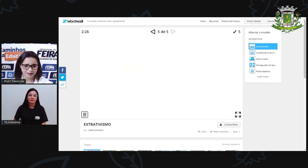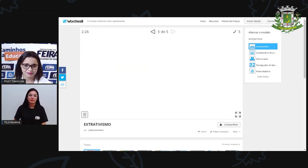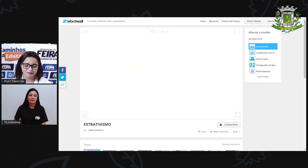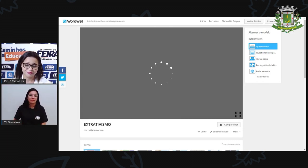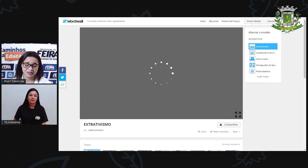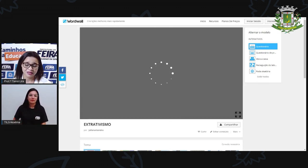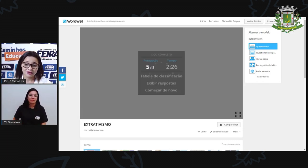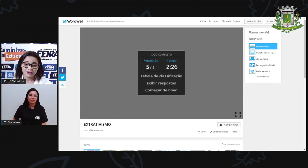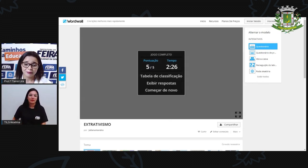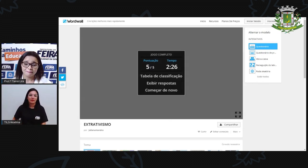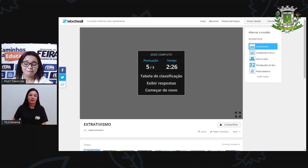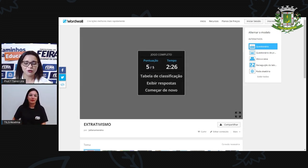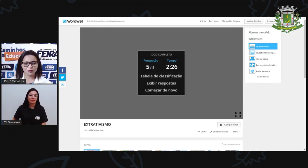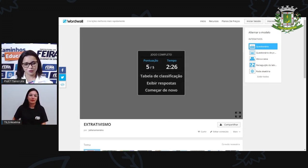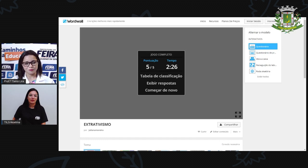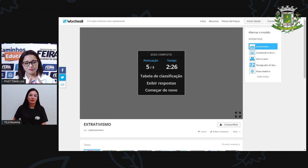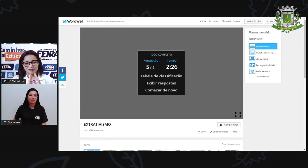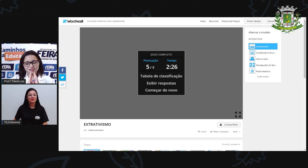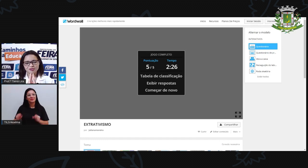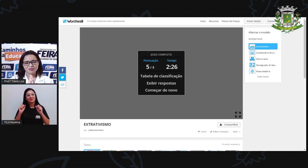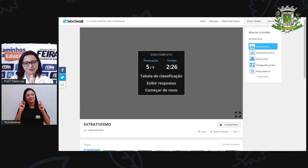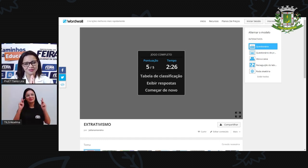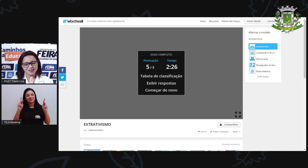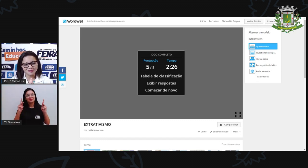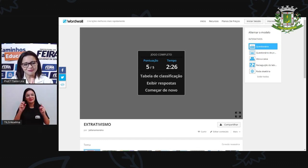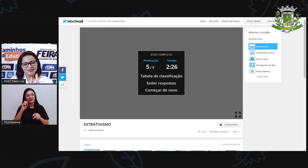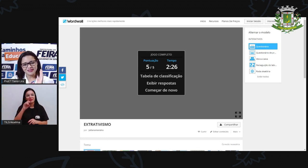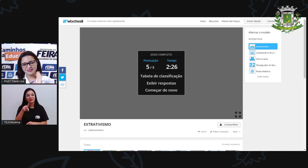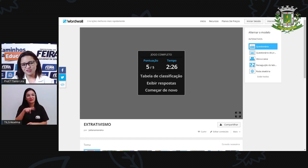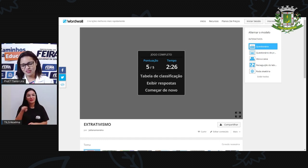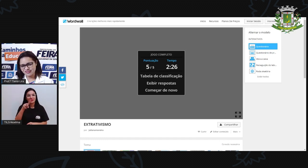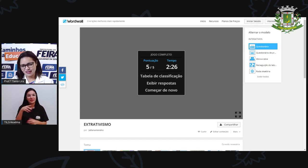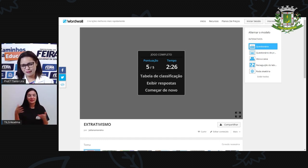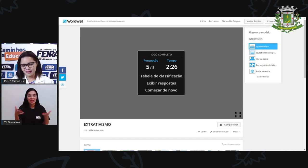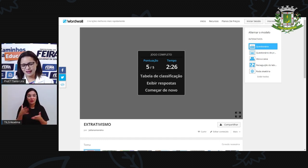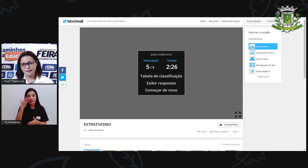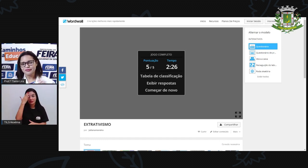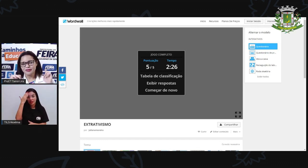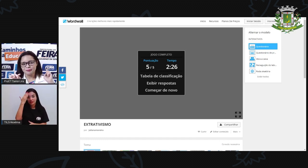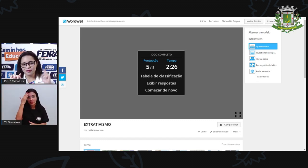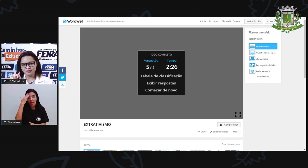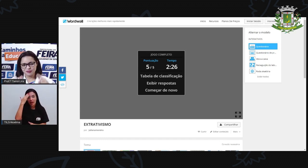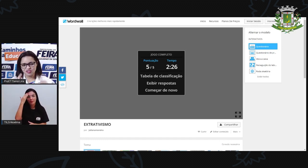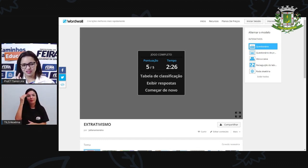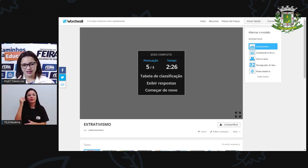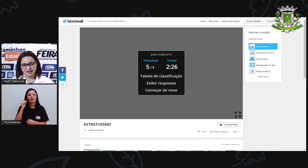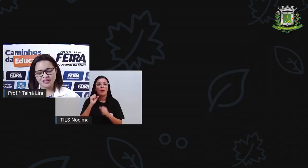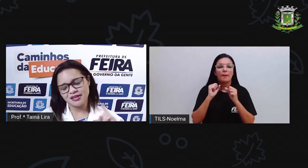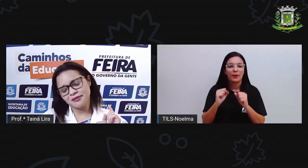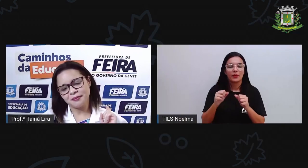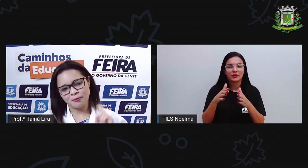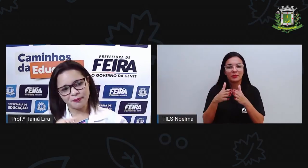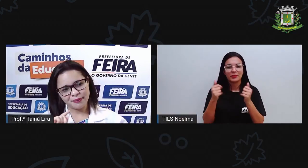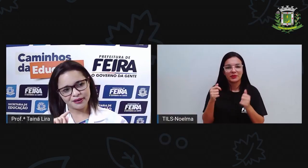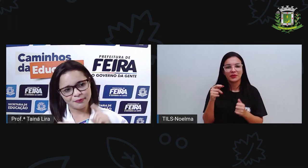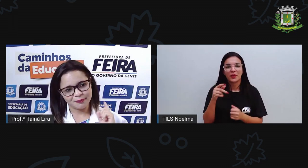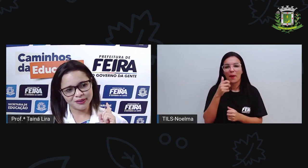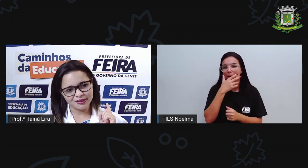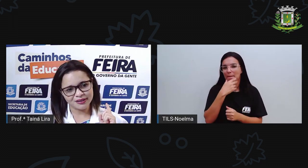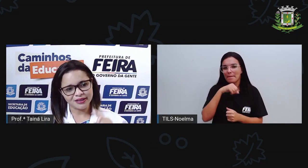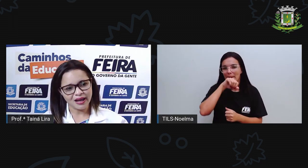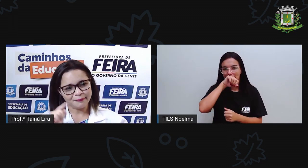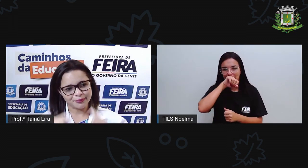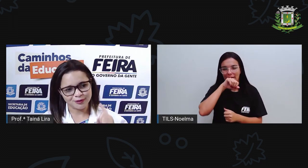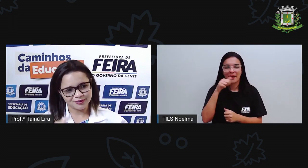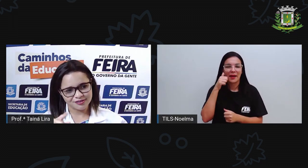Modificada. Pronto. Segundo ano, então já sabem, né? Pode pedir aí ao papai e à